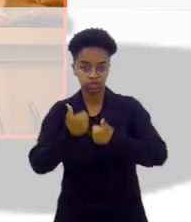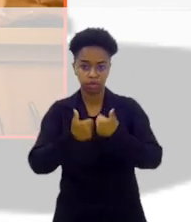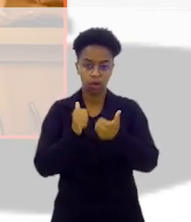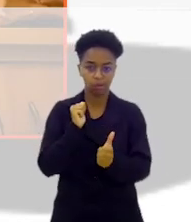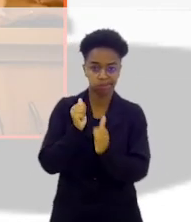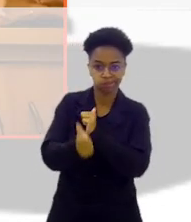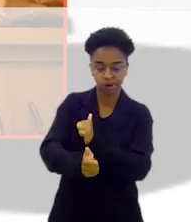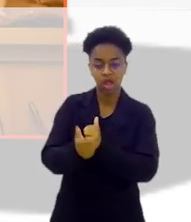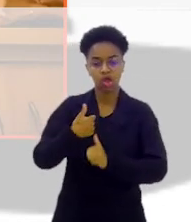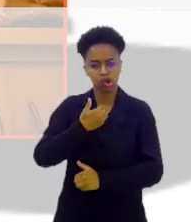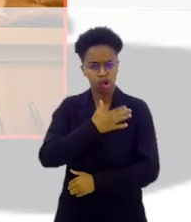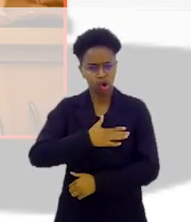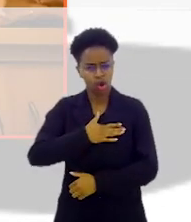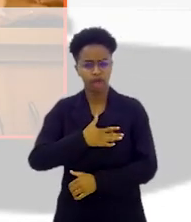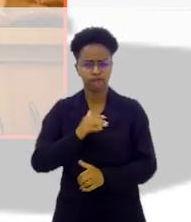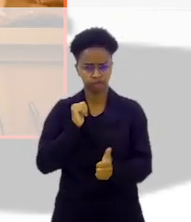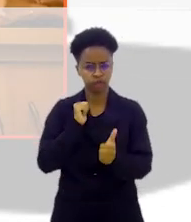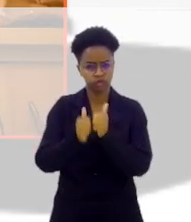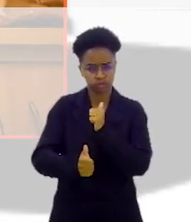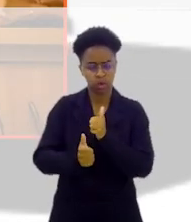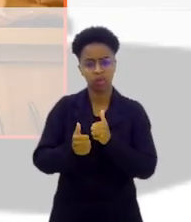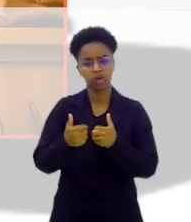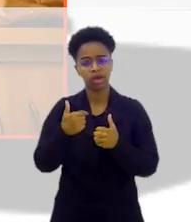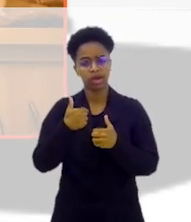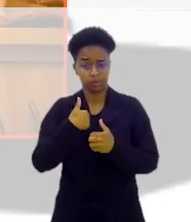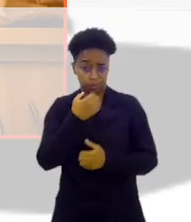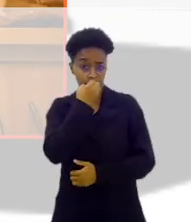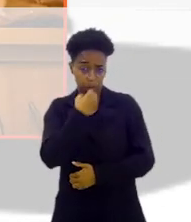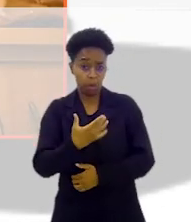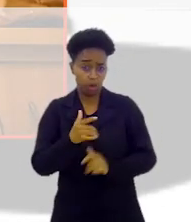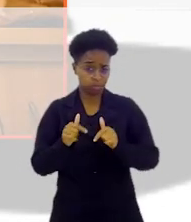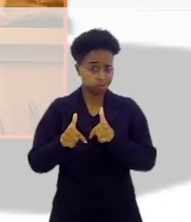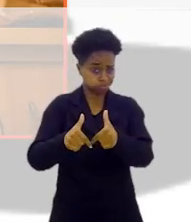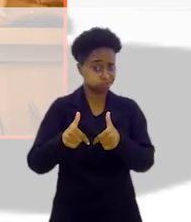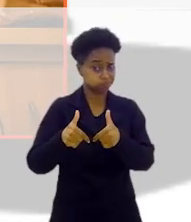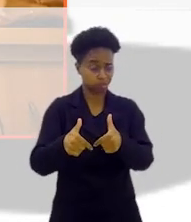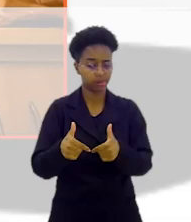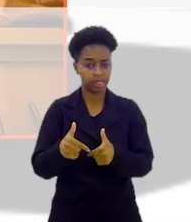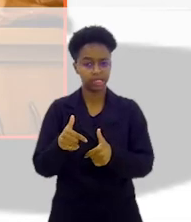futebol, gostava muito de futebol. Eu era um bom centroavante, viu?